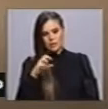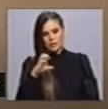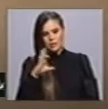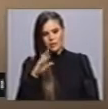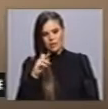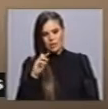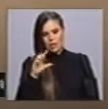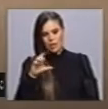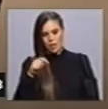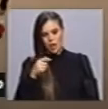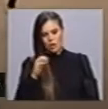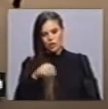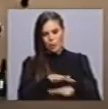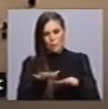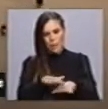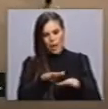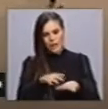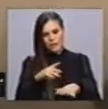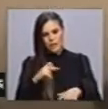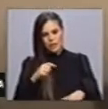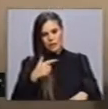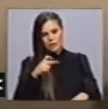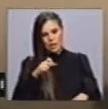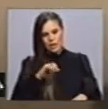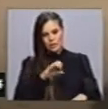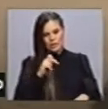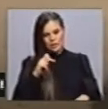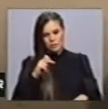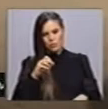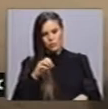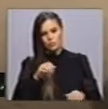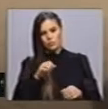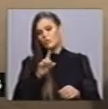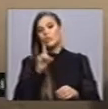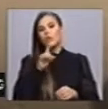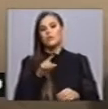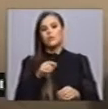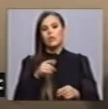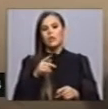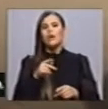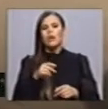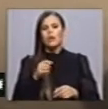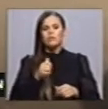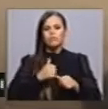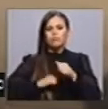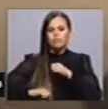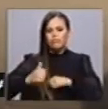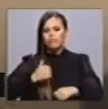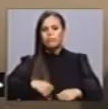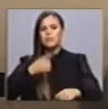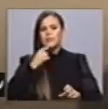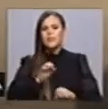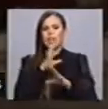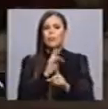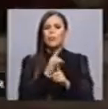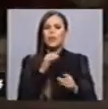praias do Atlântico Norte. Foi feita a autópsia, autenticamente, estes cachalotes. Eles estavam bem nutridos, estavam perfeitamente saudáveis e, portanto, a questão que se coloca é